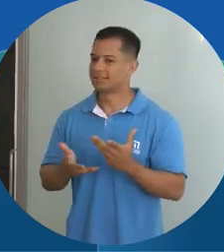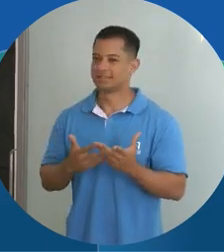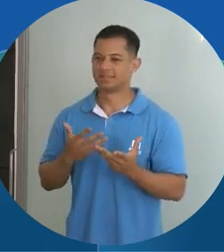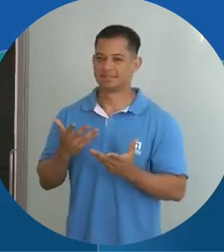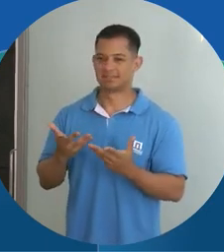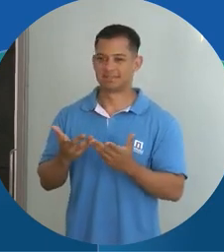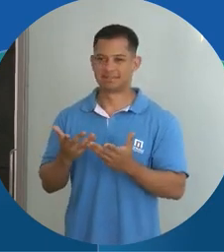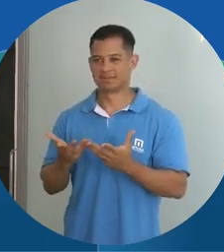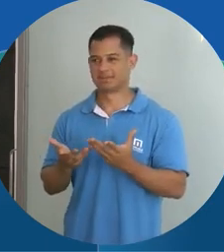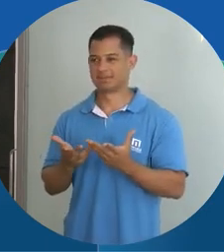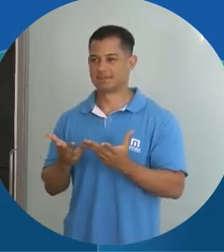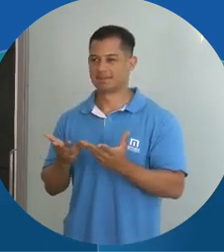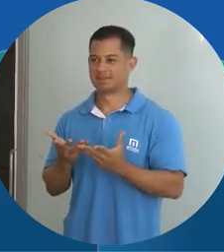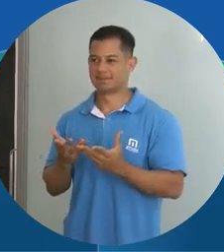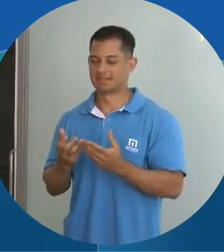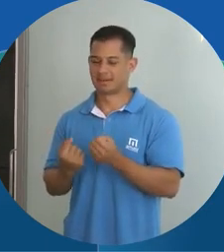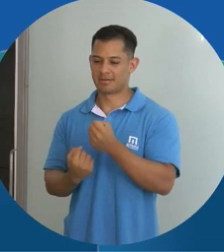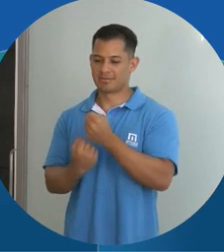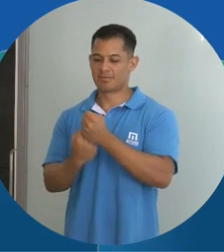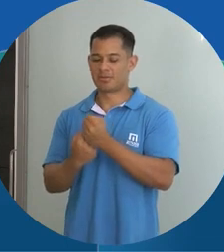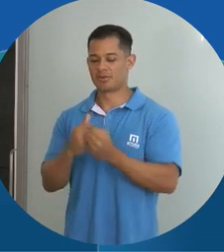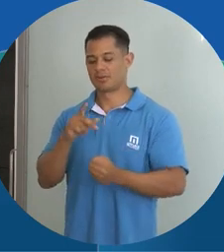apoio dos pipe racks.